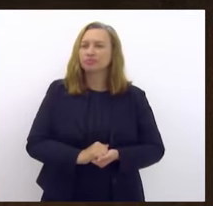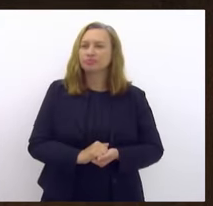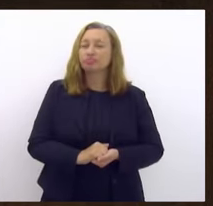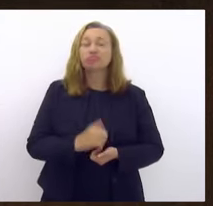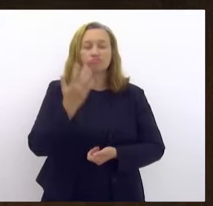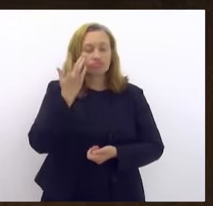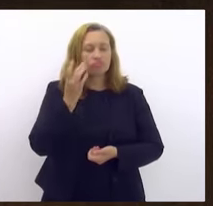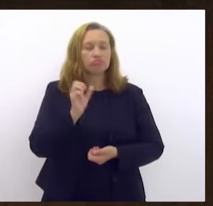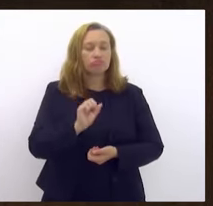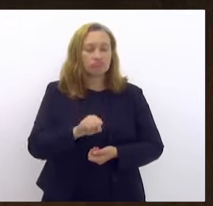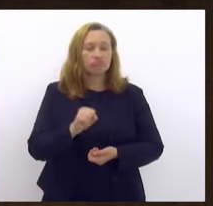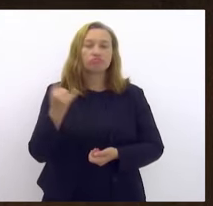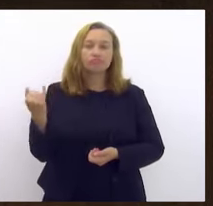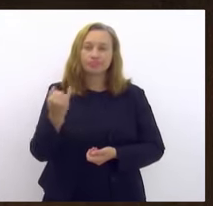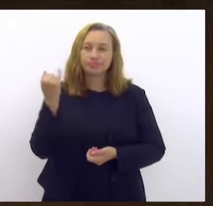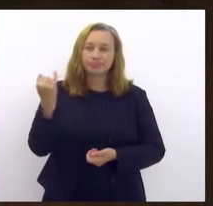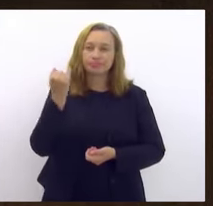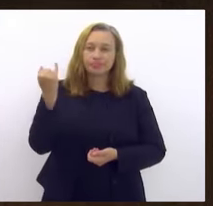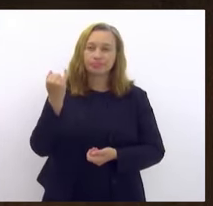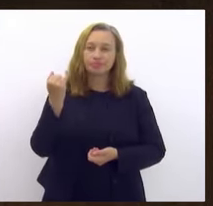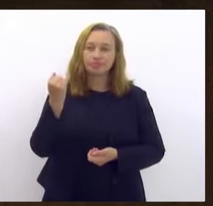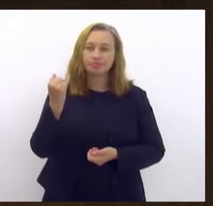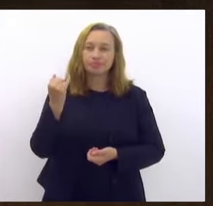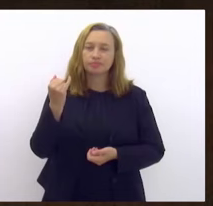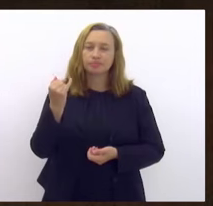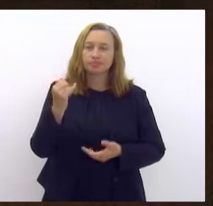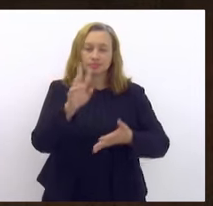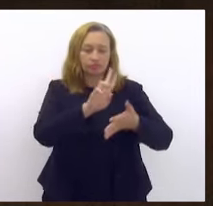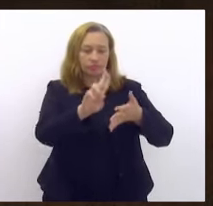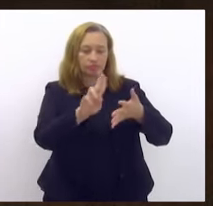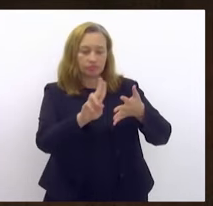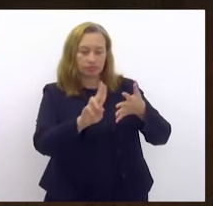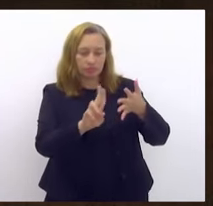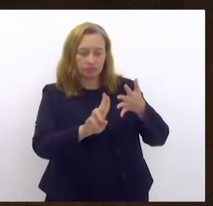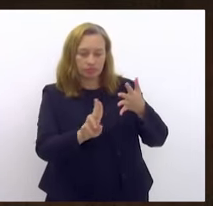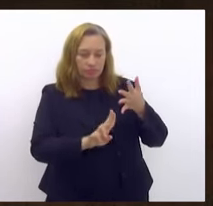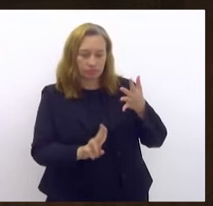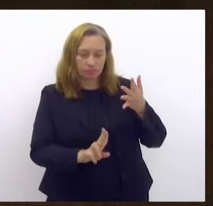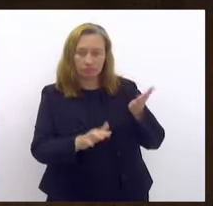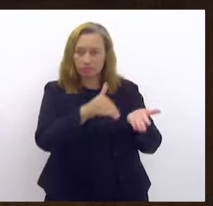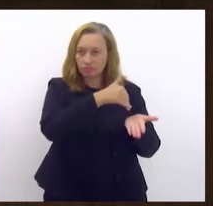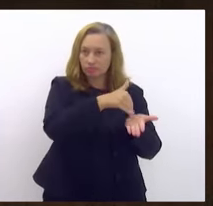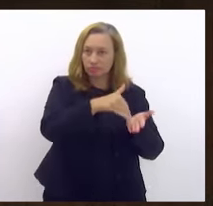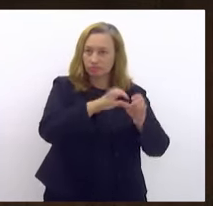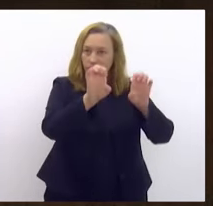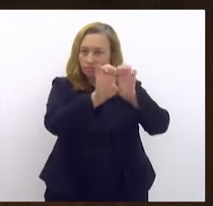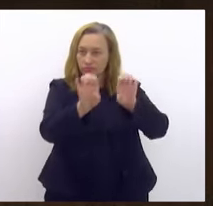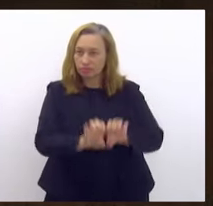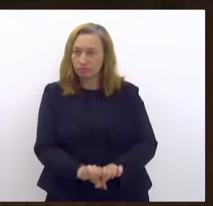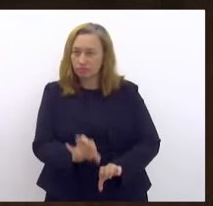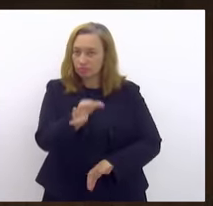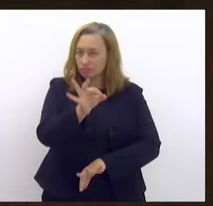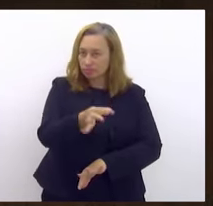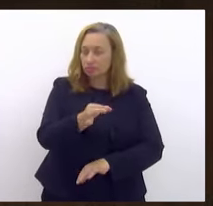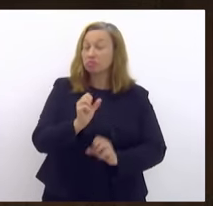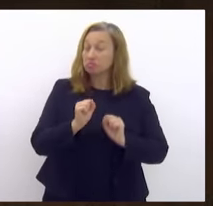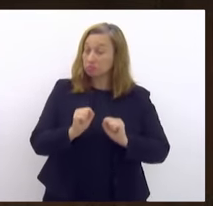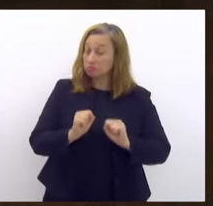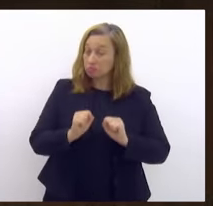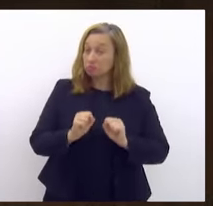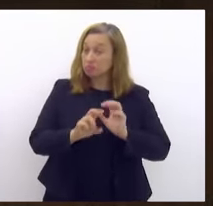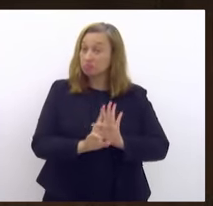Acho, sim, muito importante a nomenclatura dessas secretarias estarem com as suas estruturas abertas, podendo assim